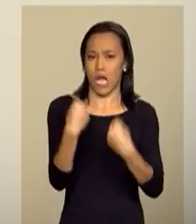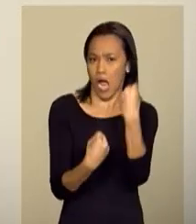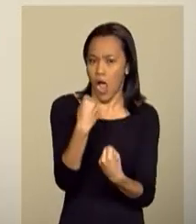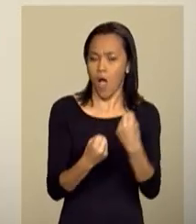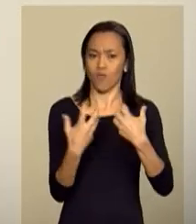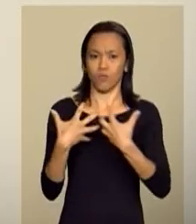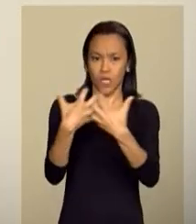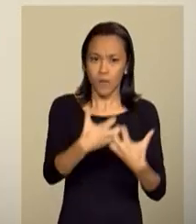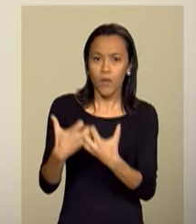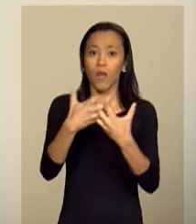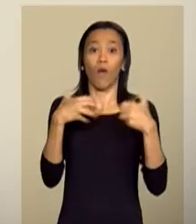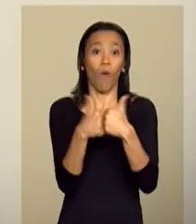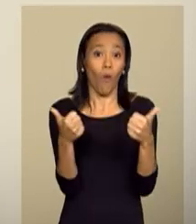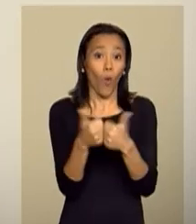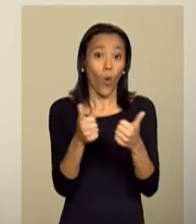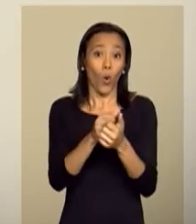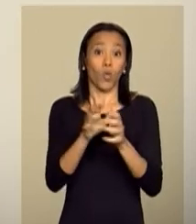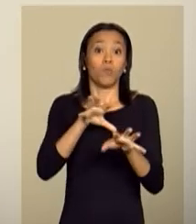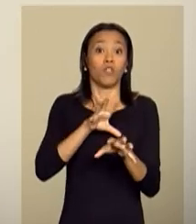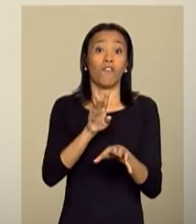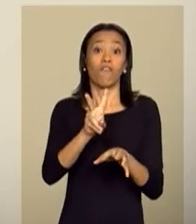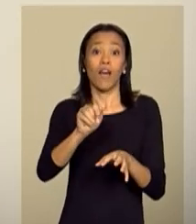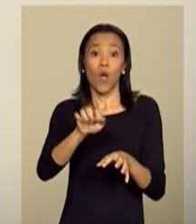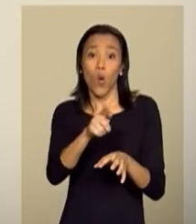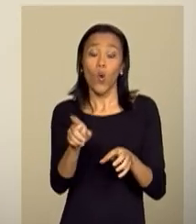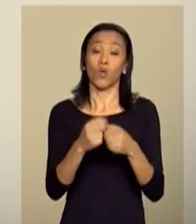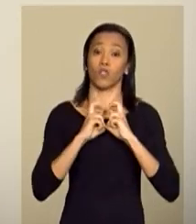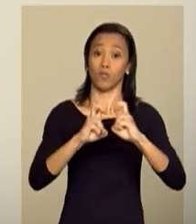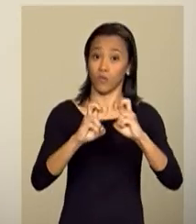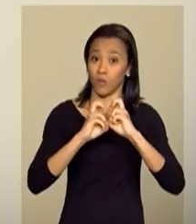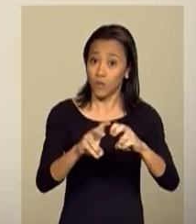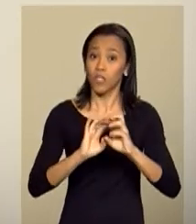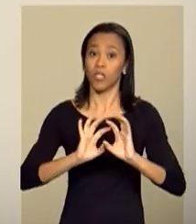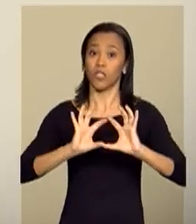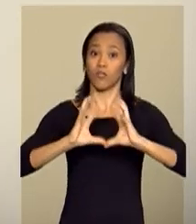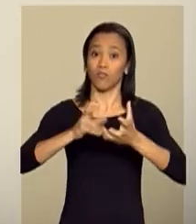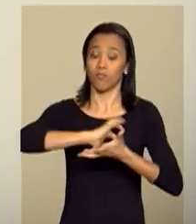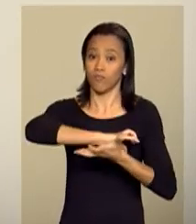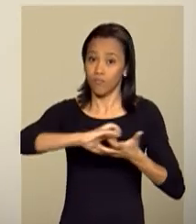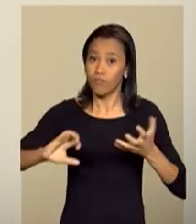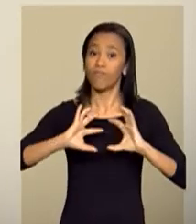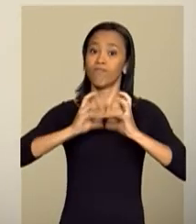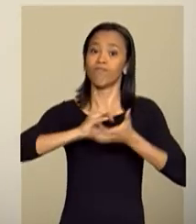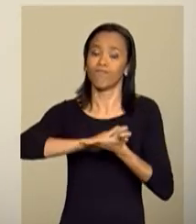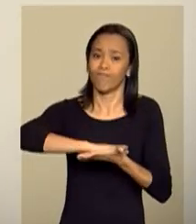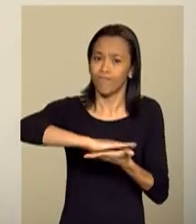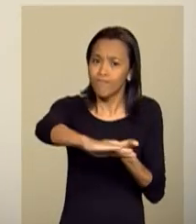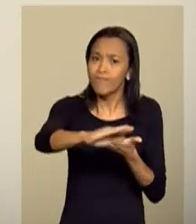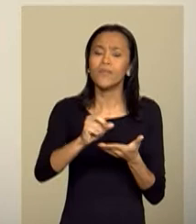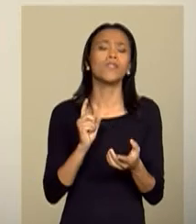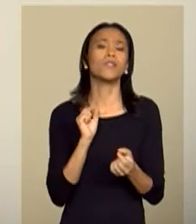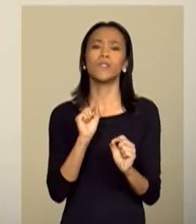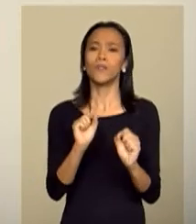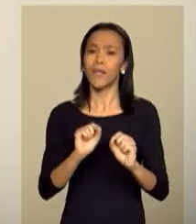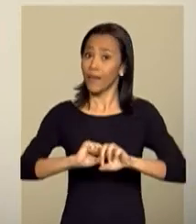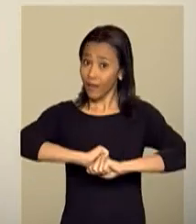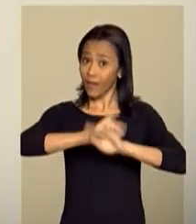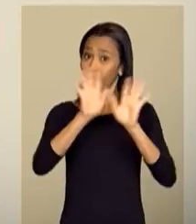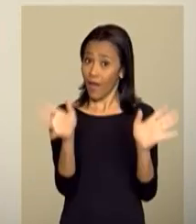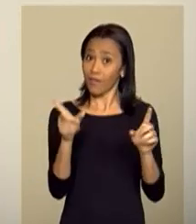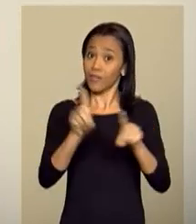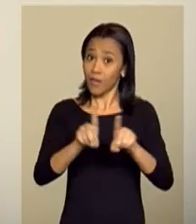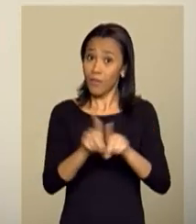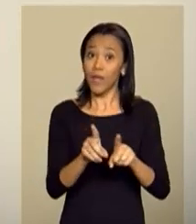caminhões ônibus vagões locomotivas motoniveladoras retroescavadeiras e e Obviamente as